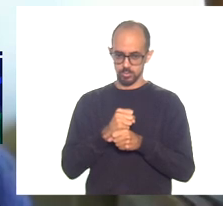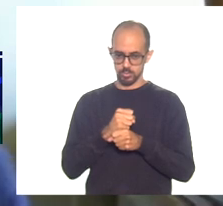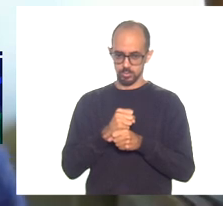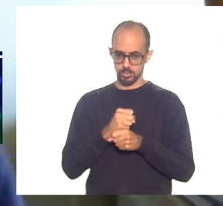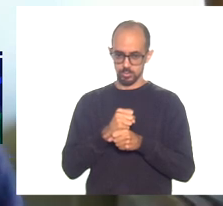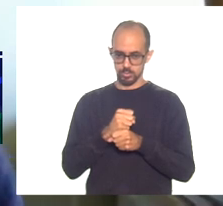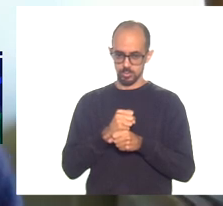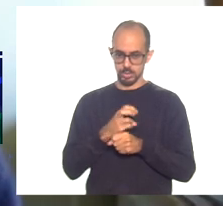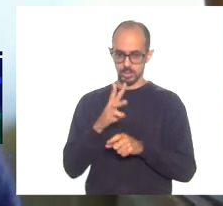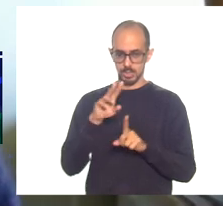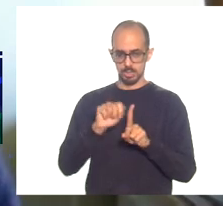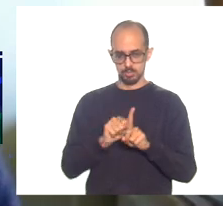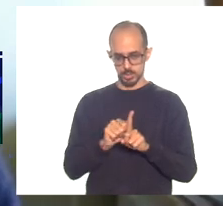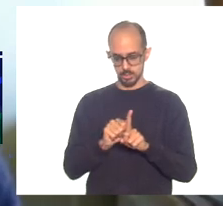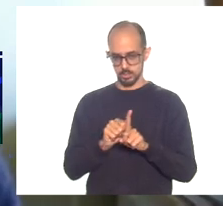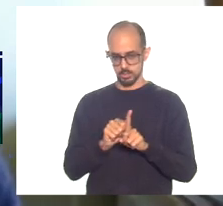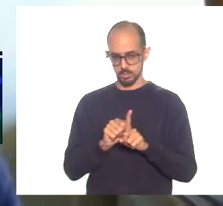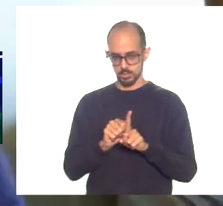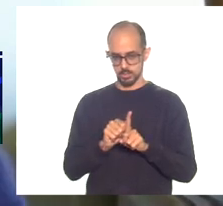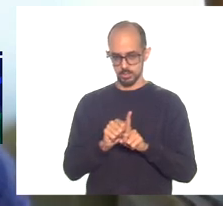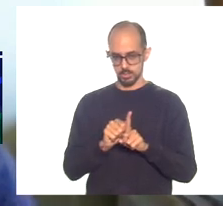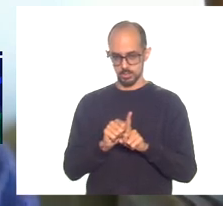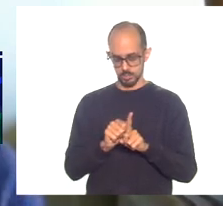a e três meses